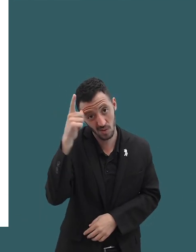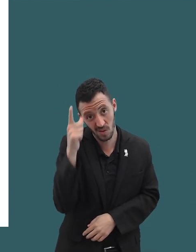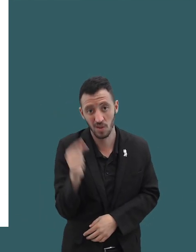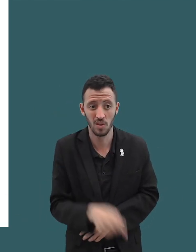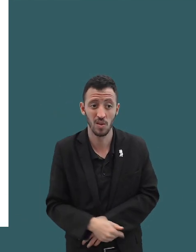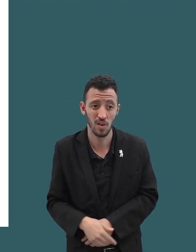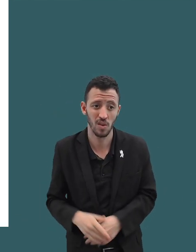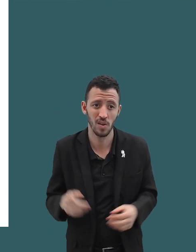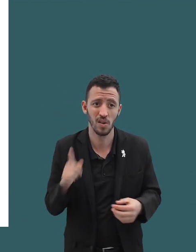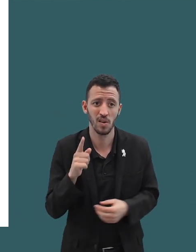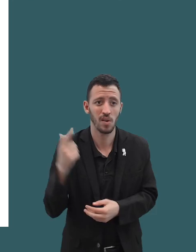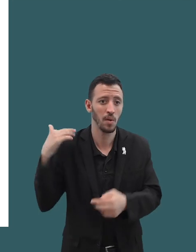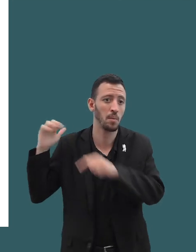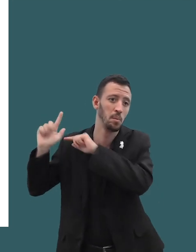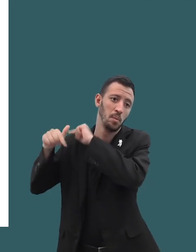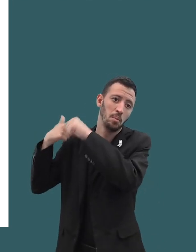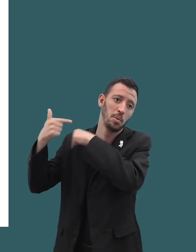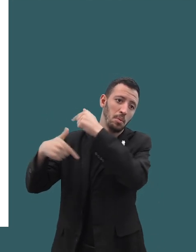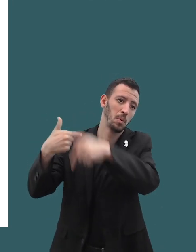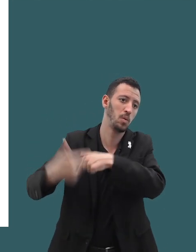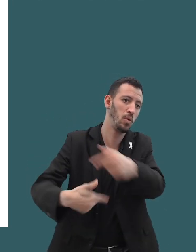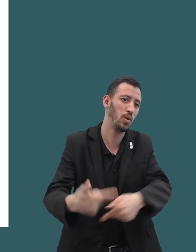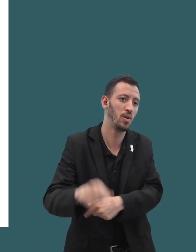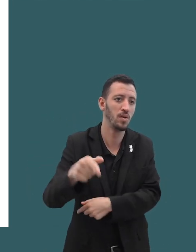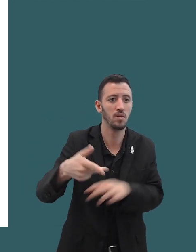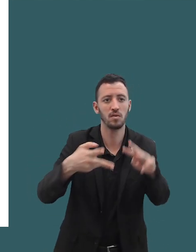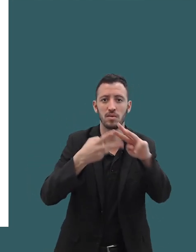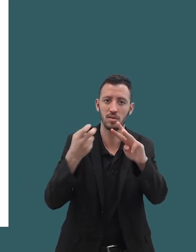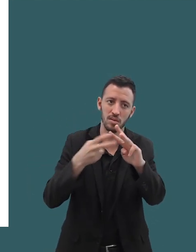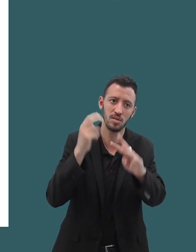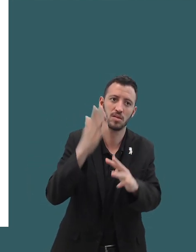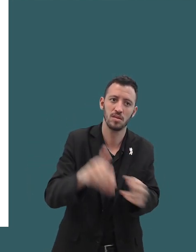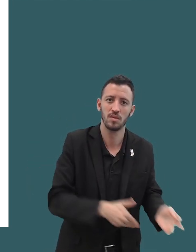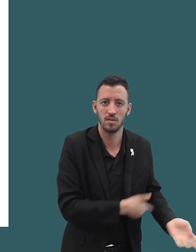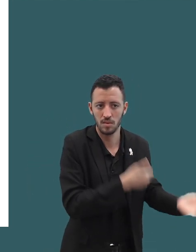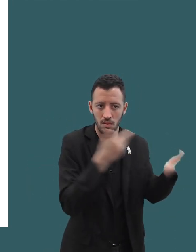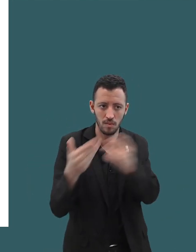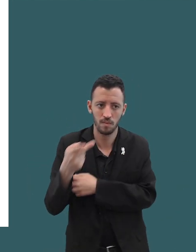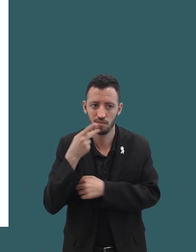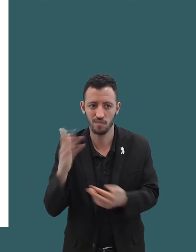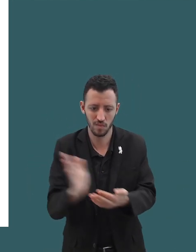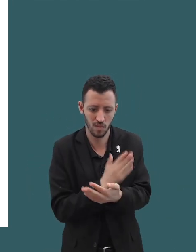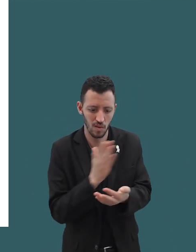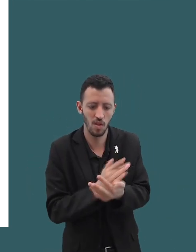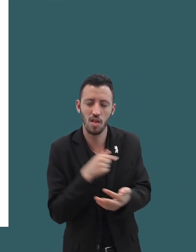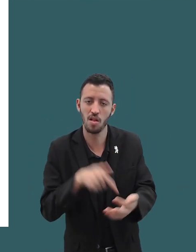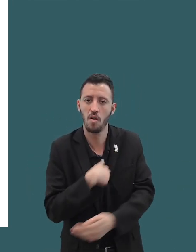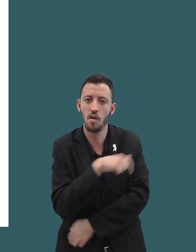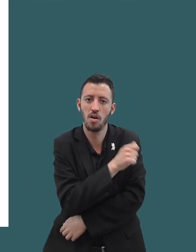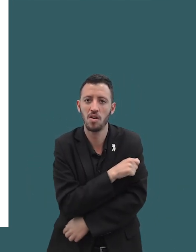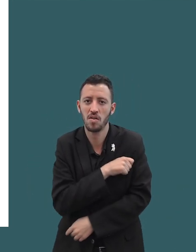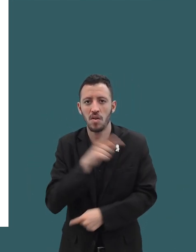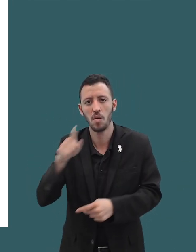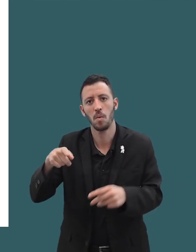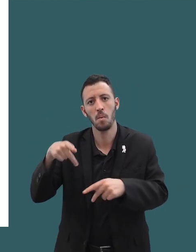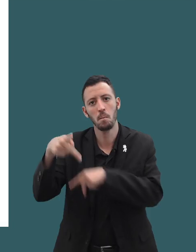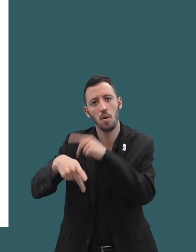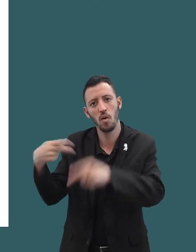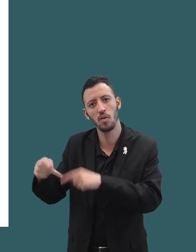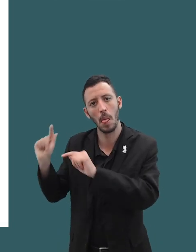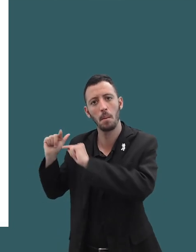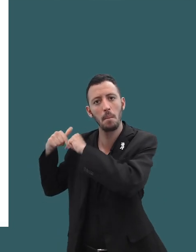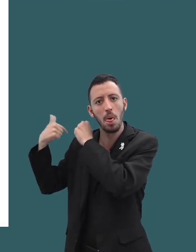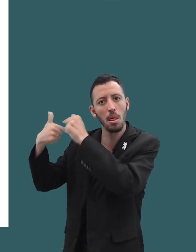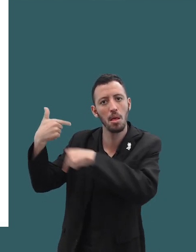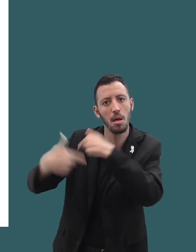conhecimento ancestral, né, que os indígenas estão trazendo também. Acabei de fazer um livro com os alunos sobre os povos originários na